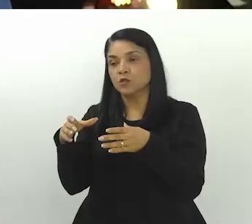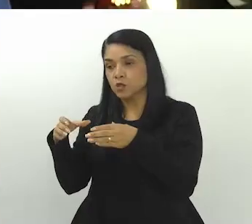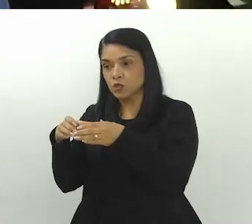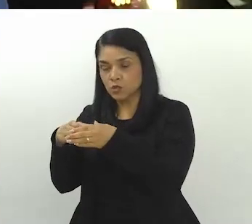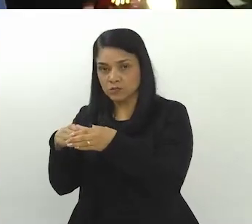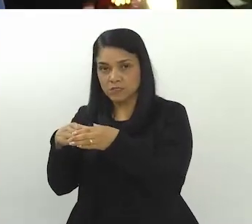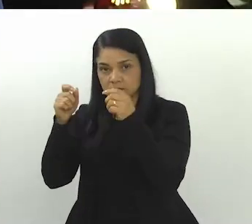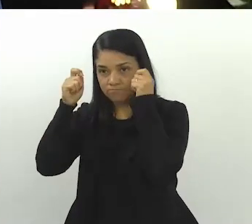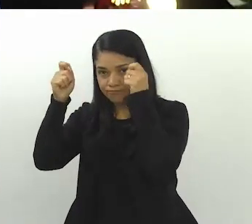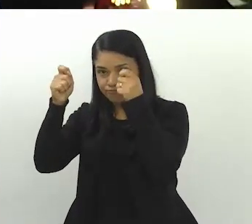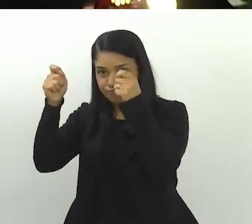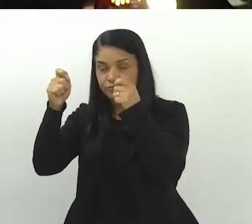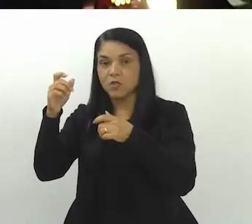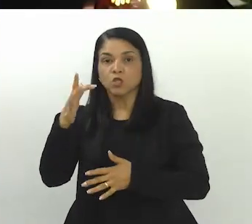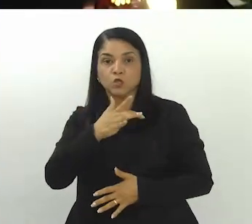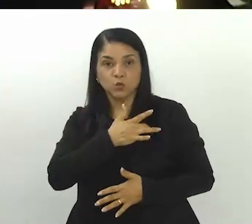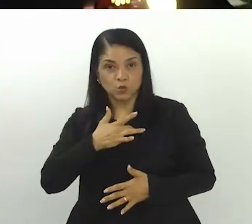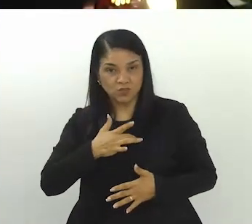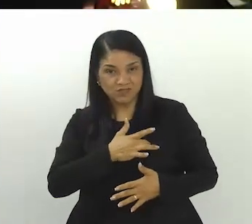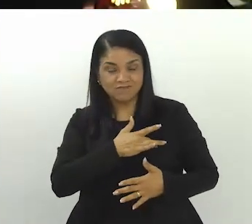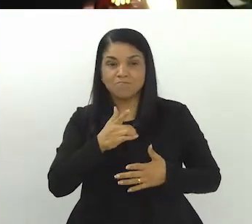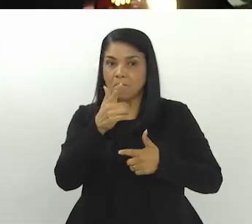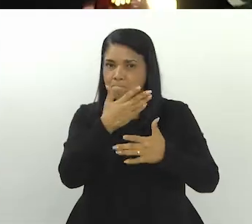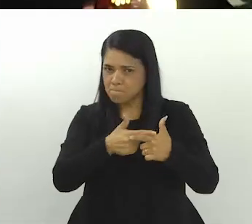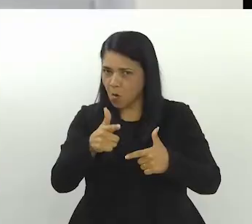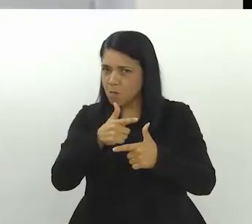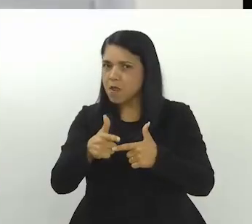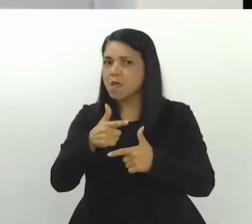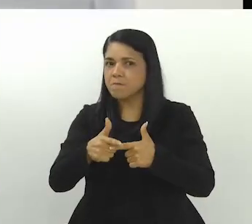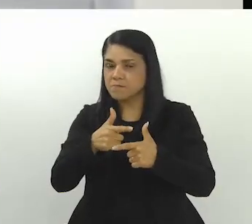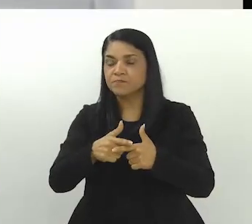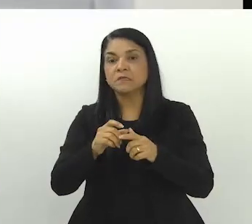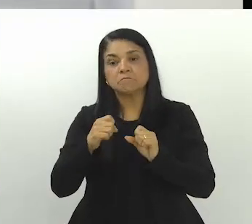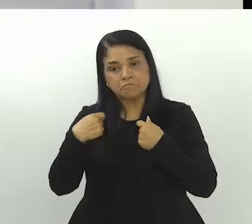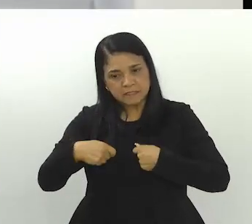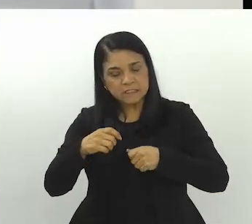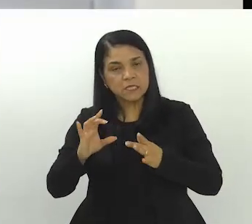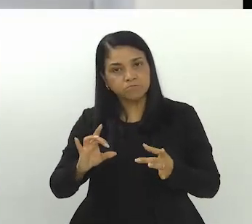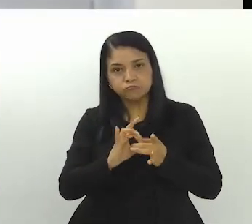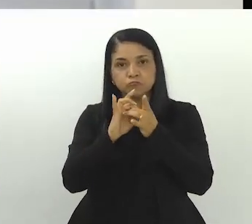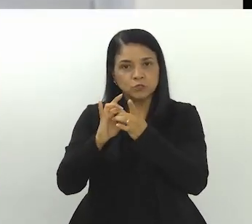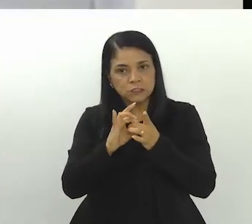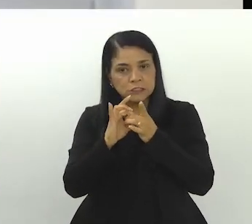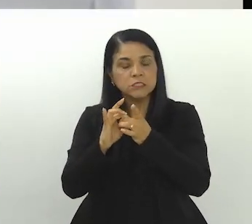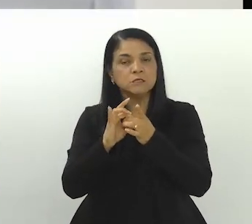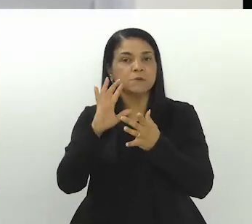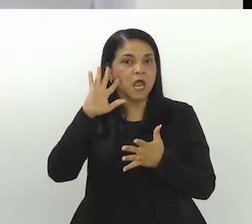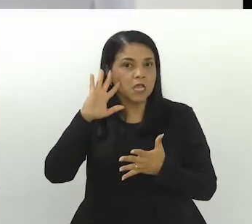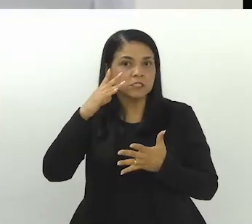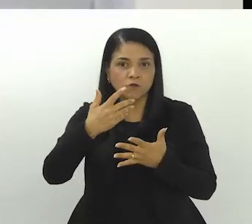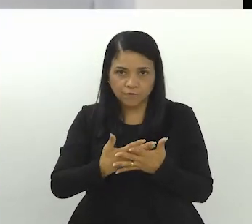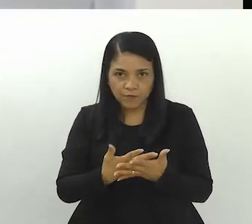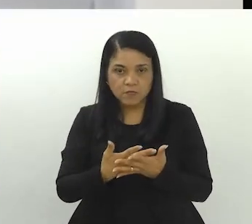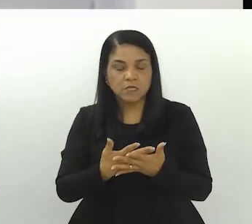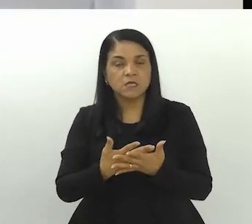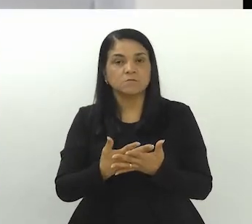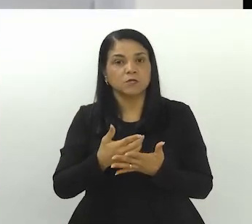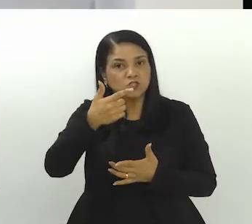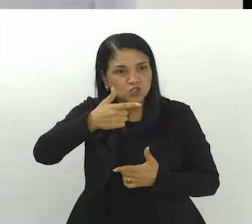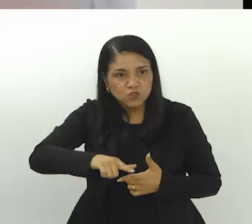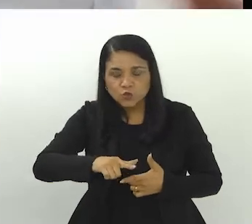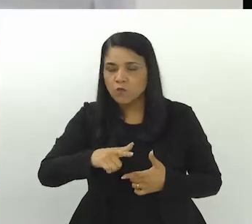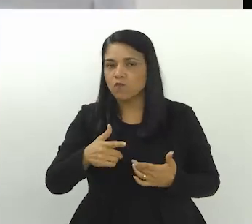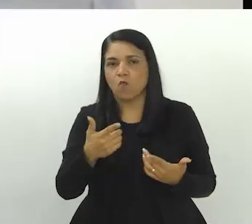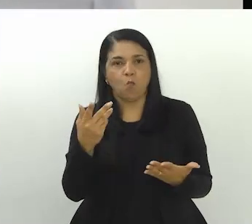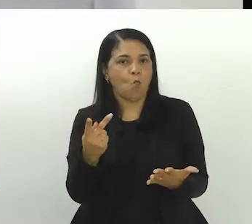do Cruzeiro é extremamente problemático e efetivamente a gente tem de unir forças, né, para que isso não volte a se repetir, né?